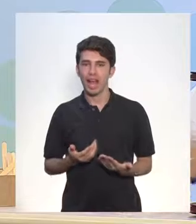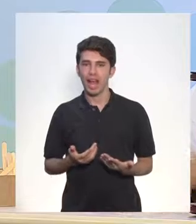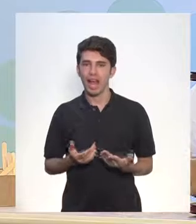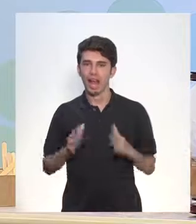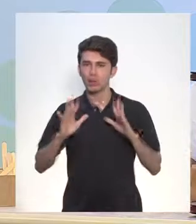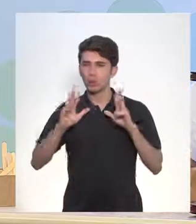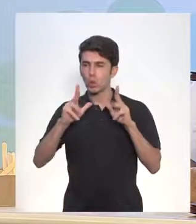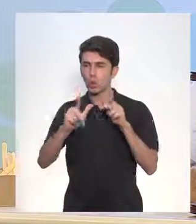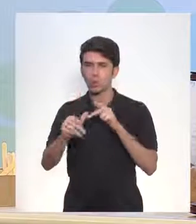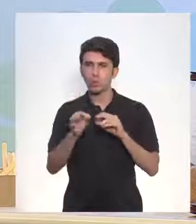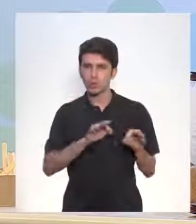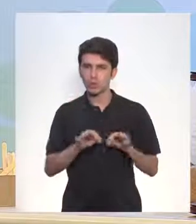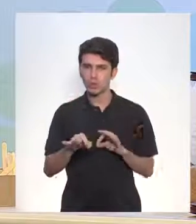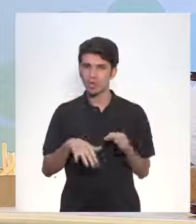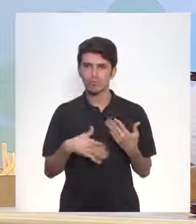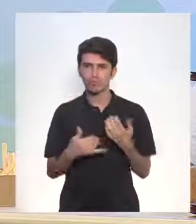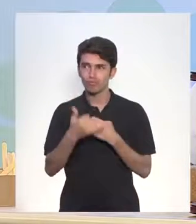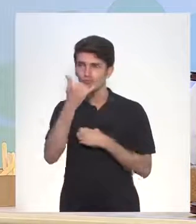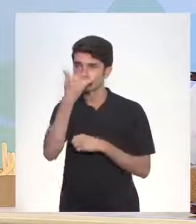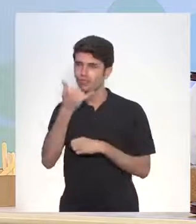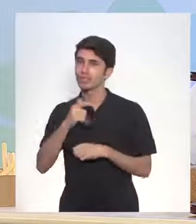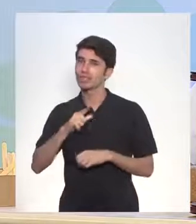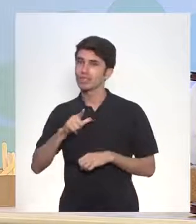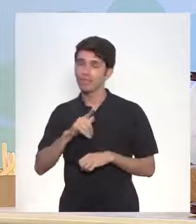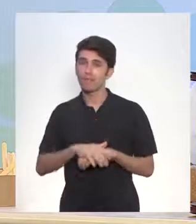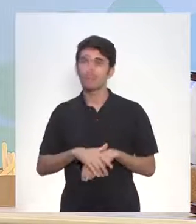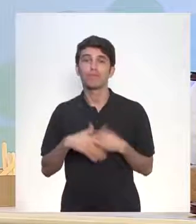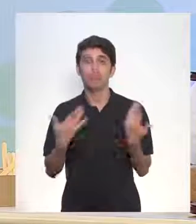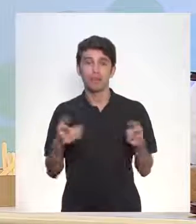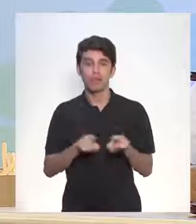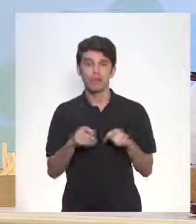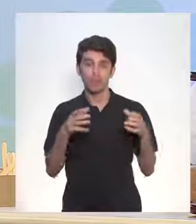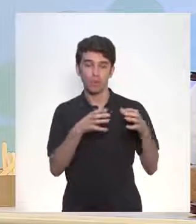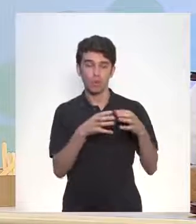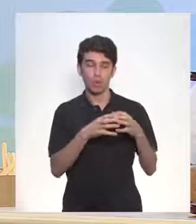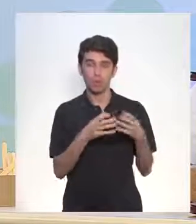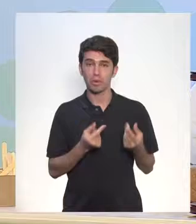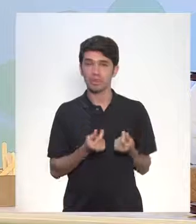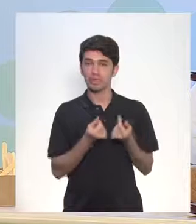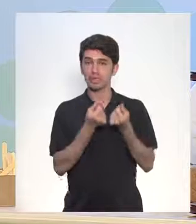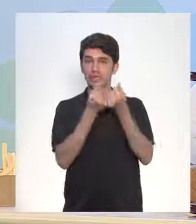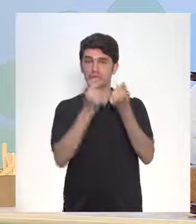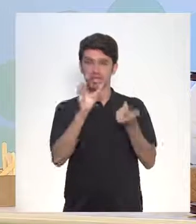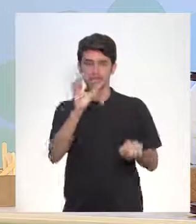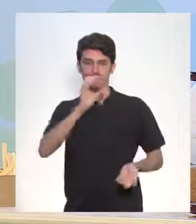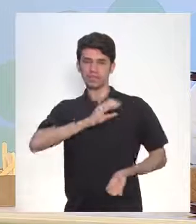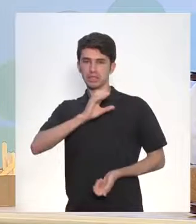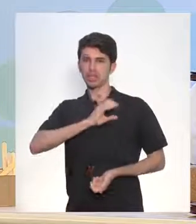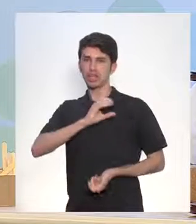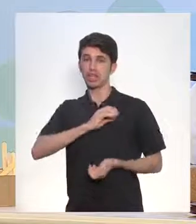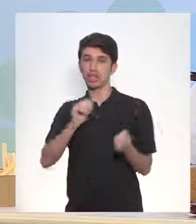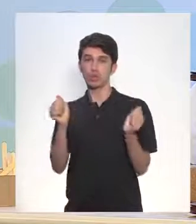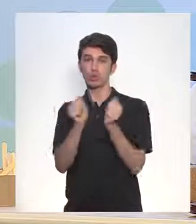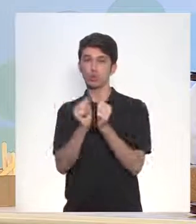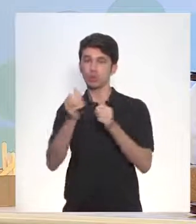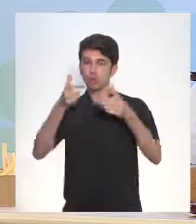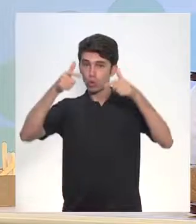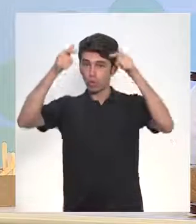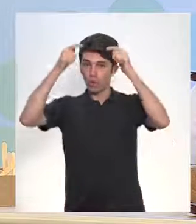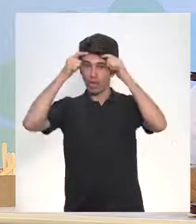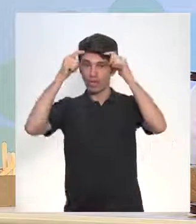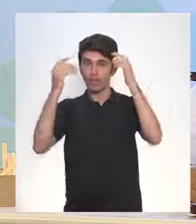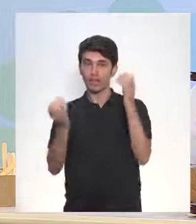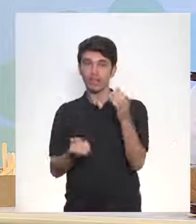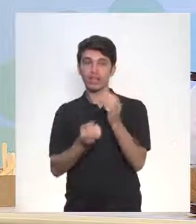coisa toda. Temos aqui uma elite burguesa muito enriquecida, que, junto com esse rei, vai criar uma